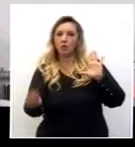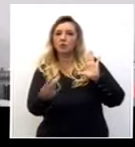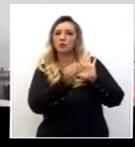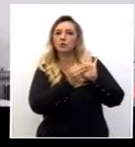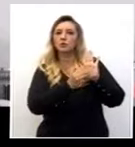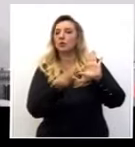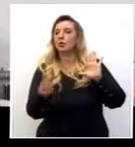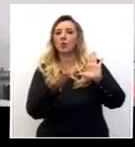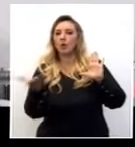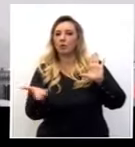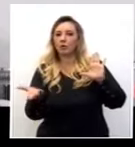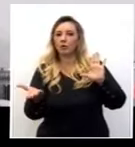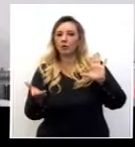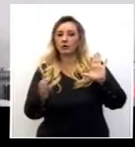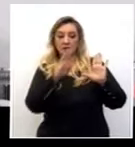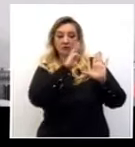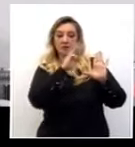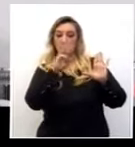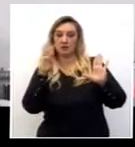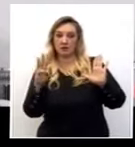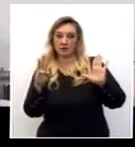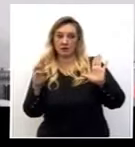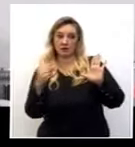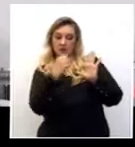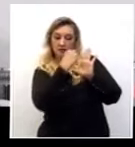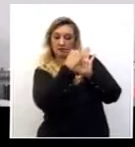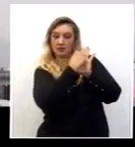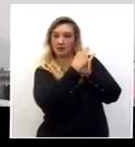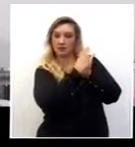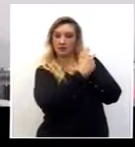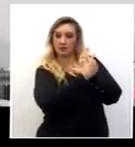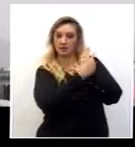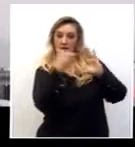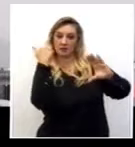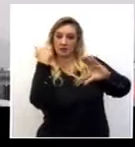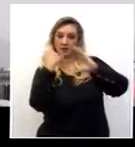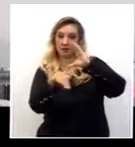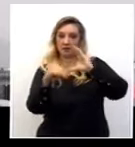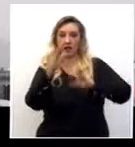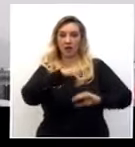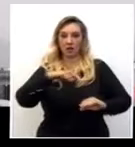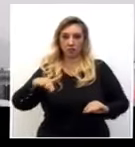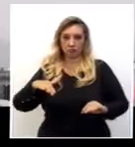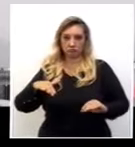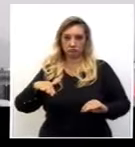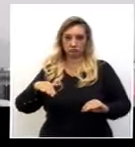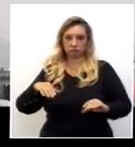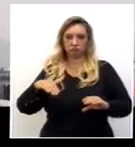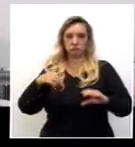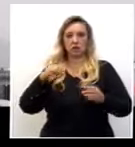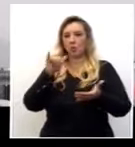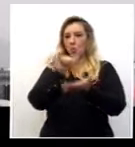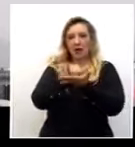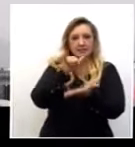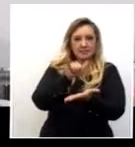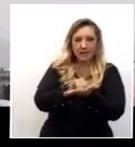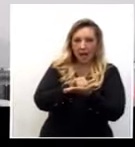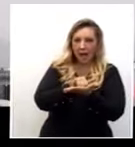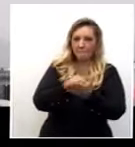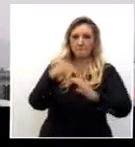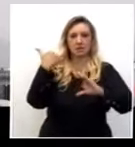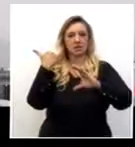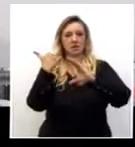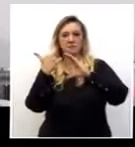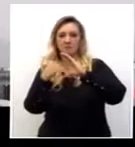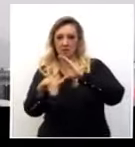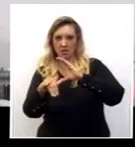publicar? Eu pego esse link aqui, copio esse link e envio para o aluno, por e-mail, por WhatsApp, enfim.